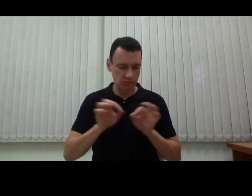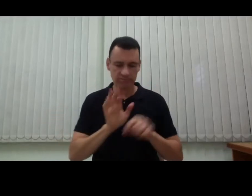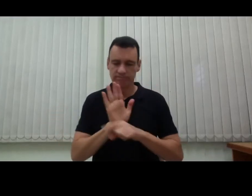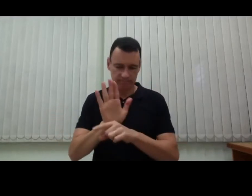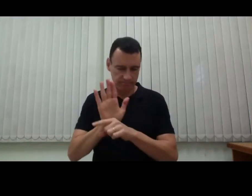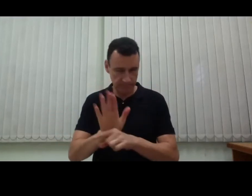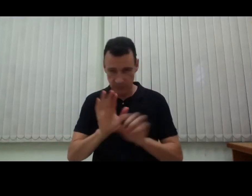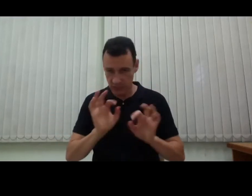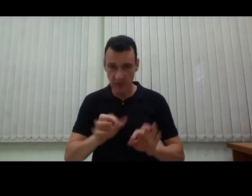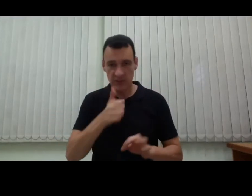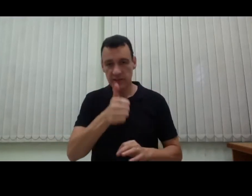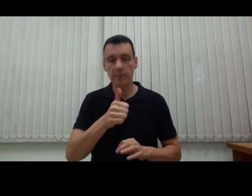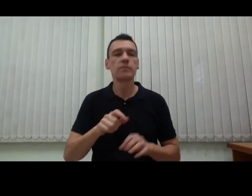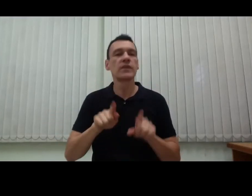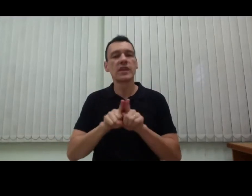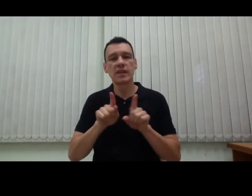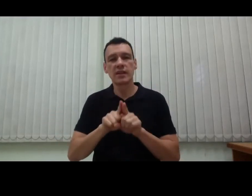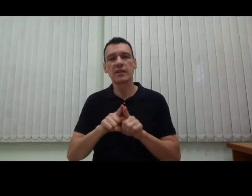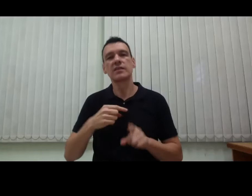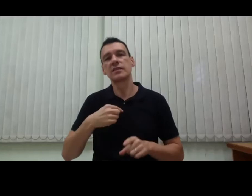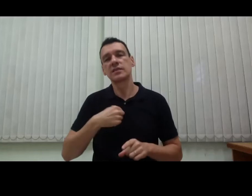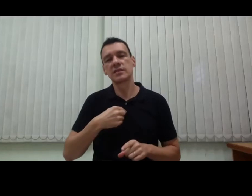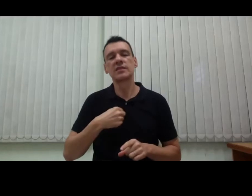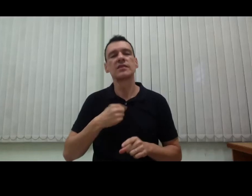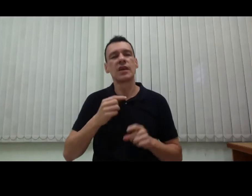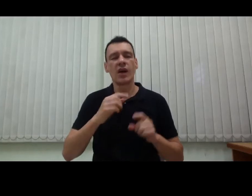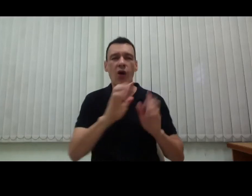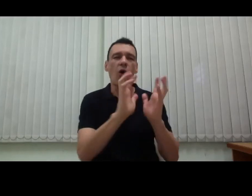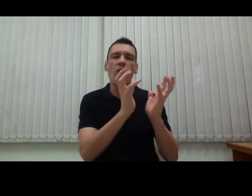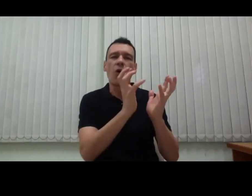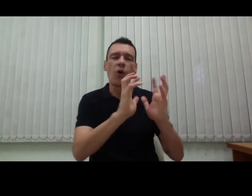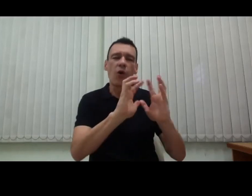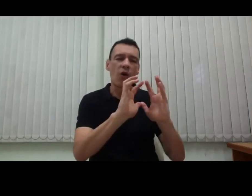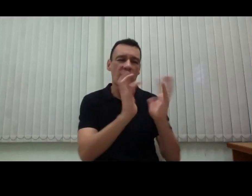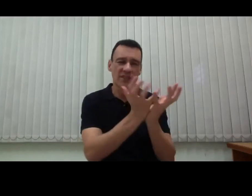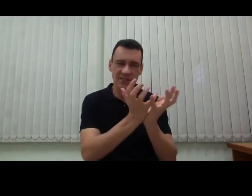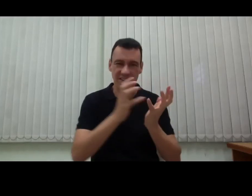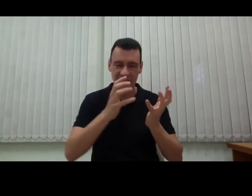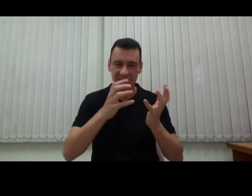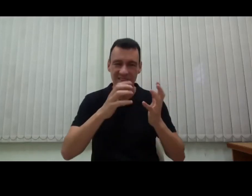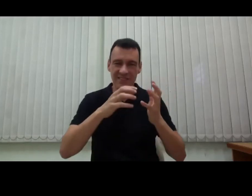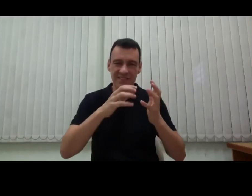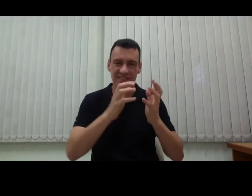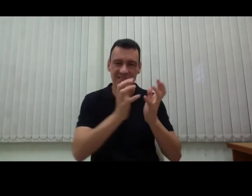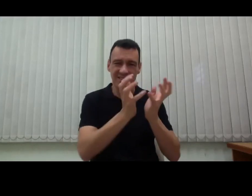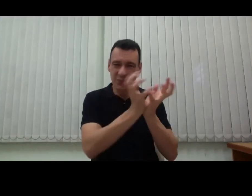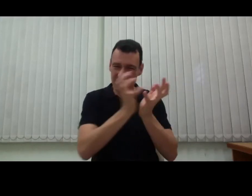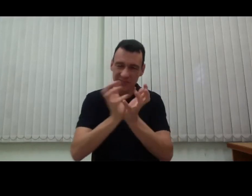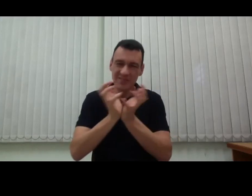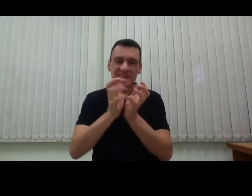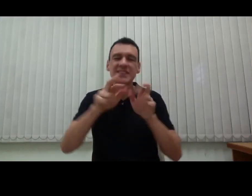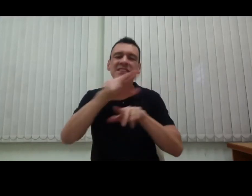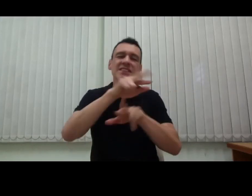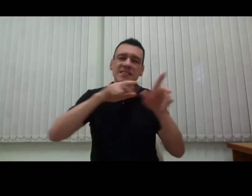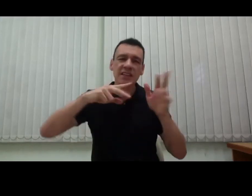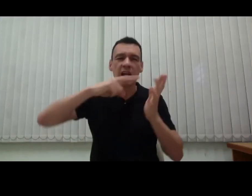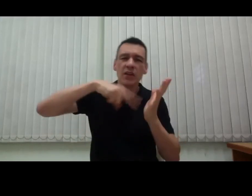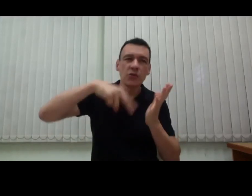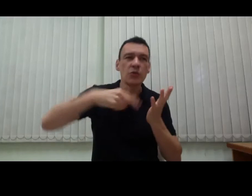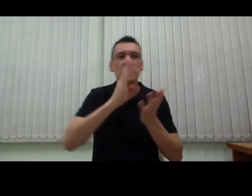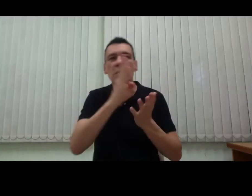acompanhar a organização de espaços de leitura, de bibliotecas comunitárias, de projetos de